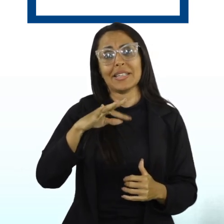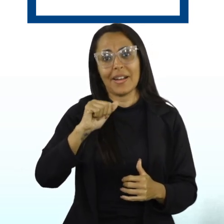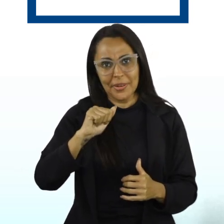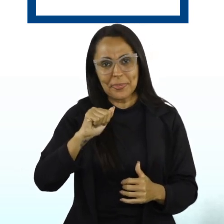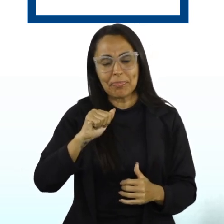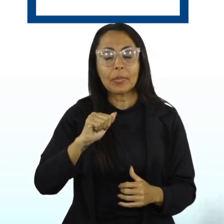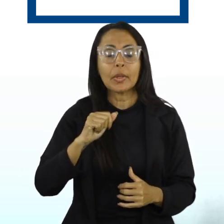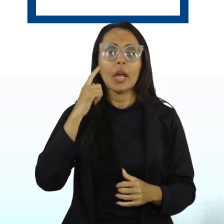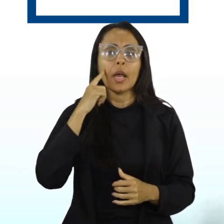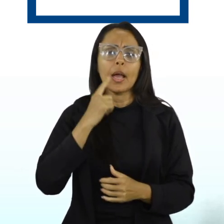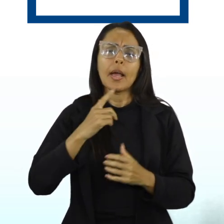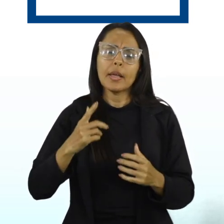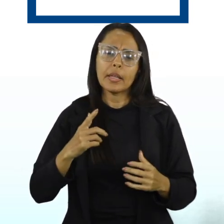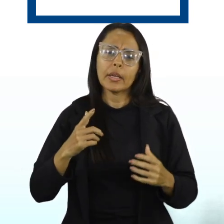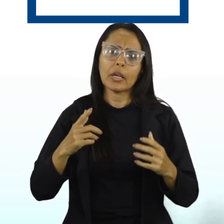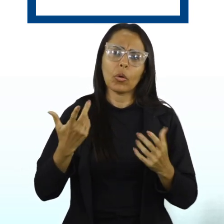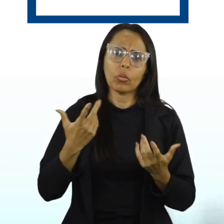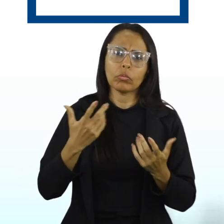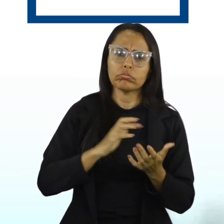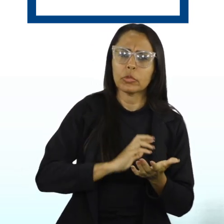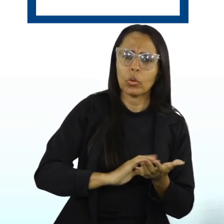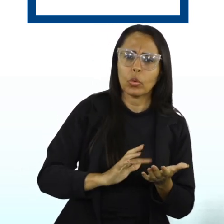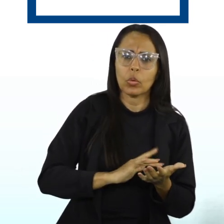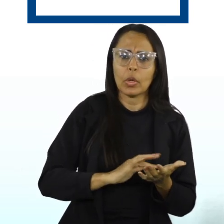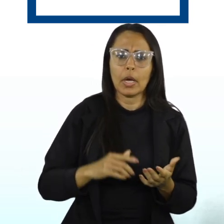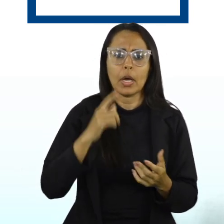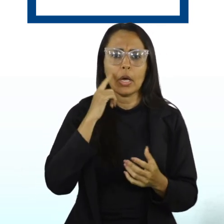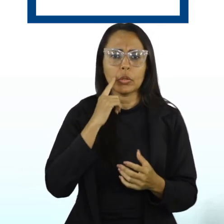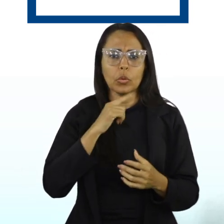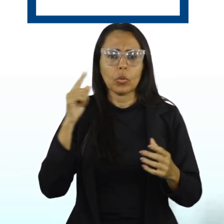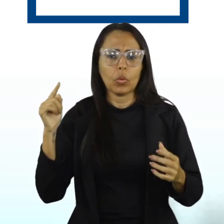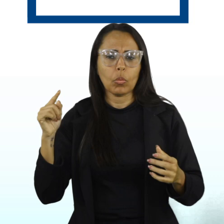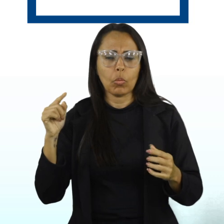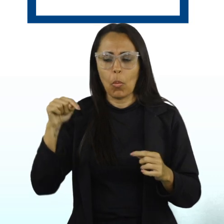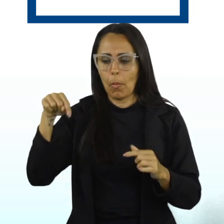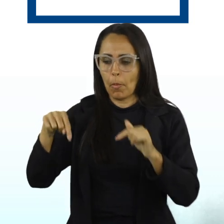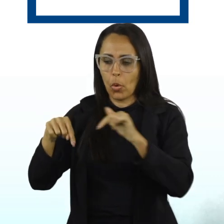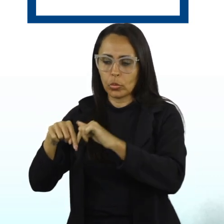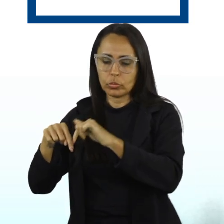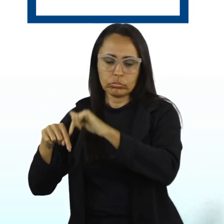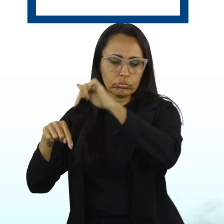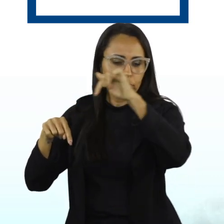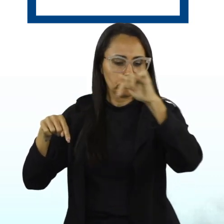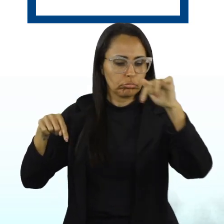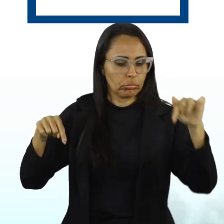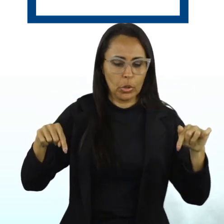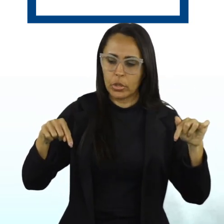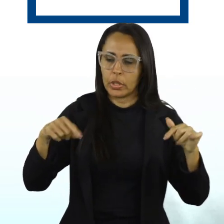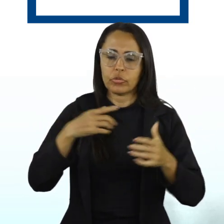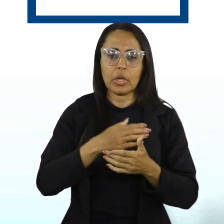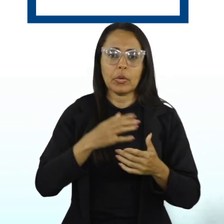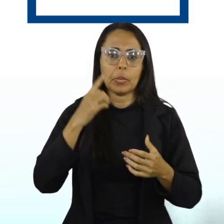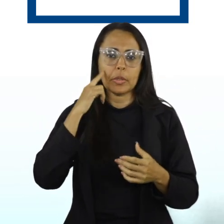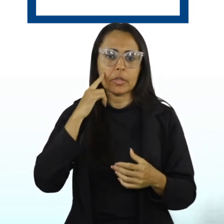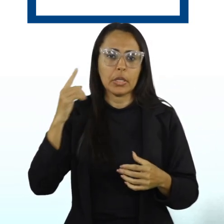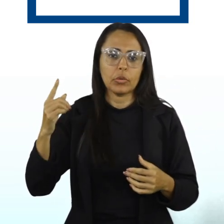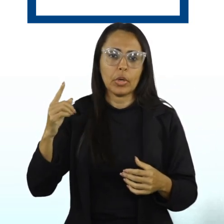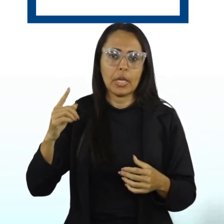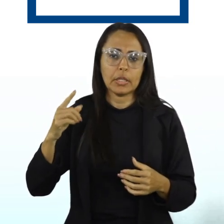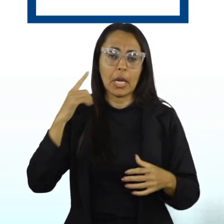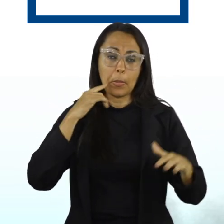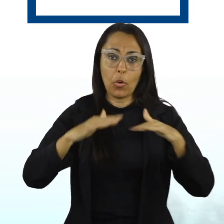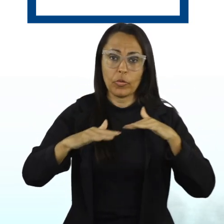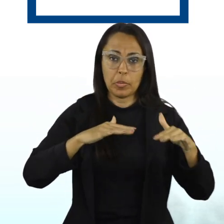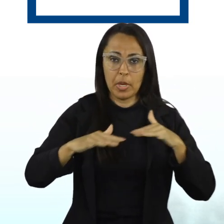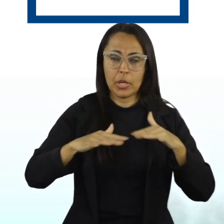movimento. Essa energia ela é calculada pelo ponto que o objeto está. Então, quando um objeto está em